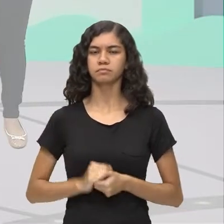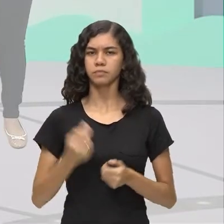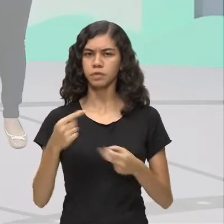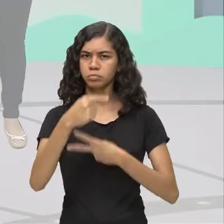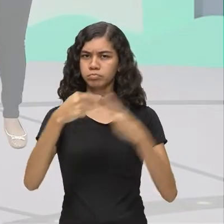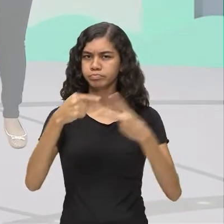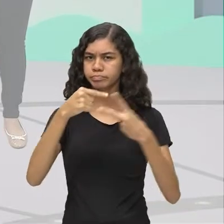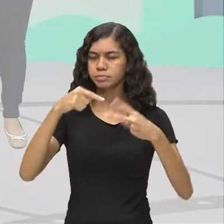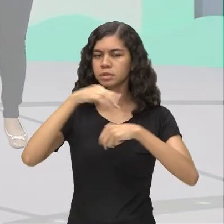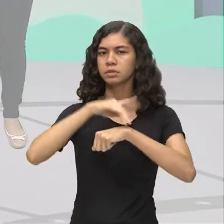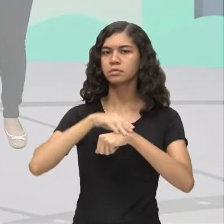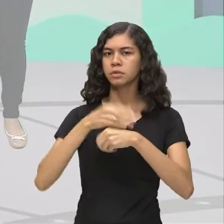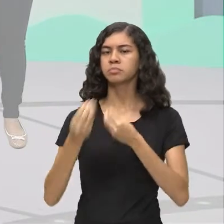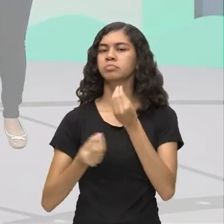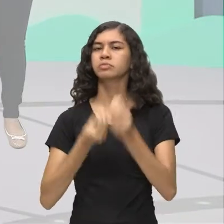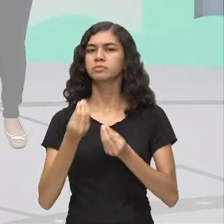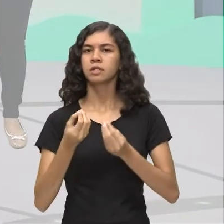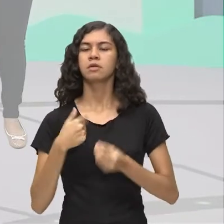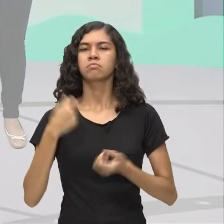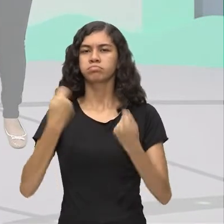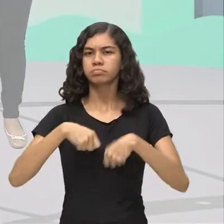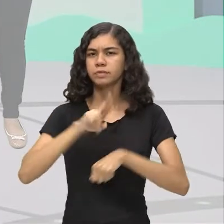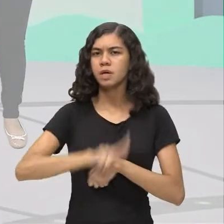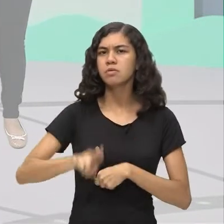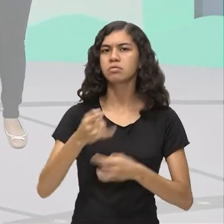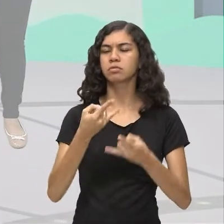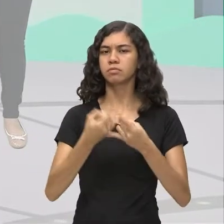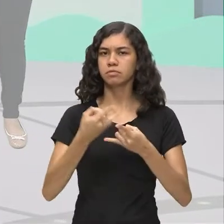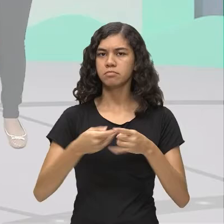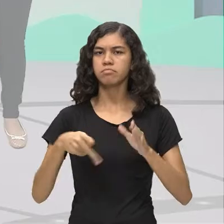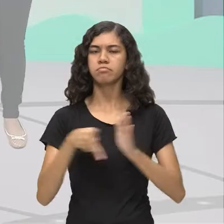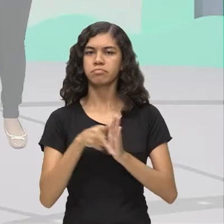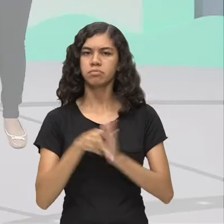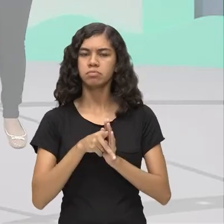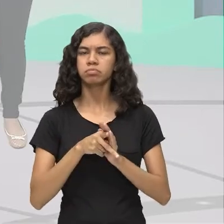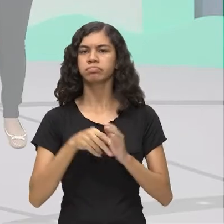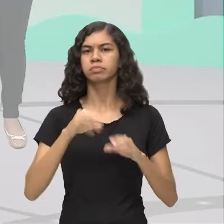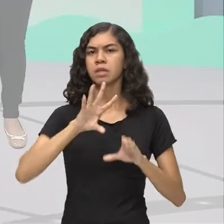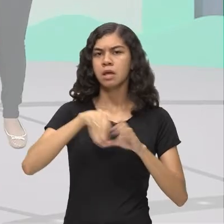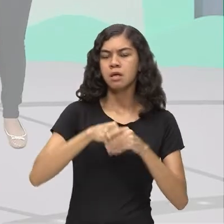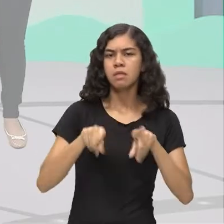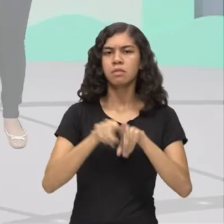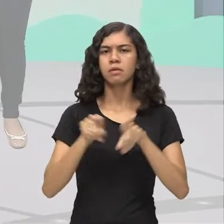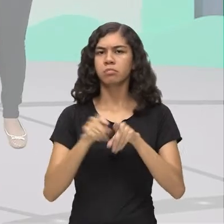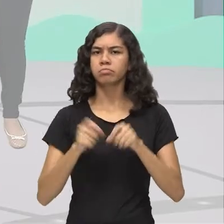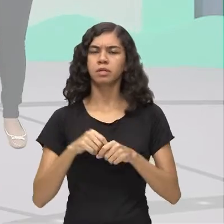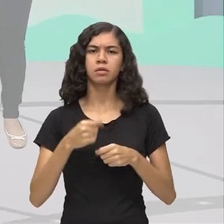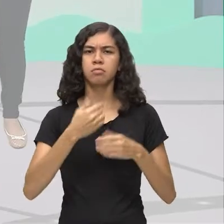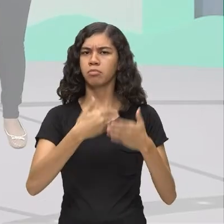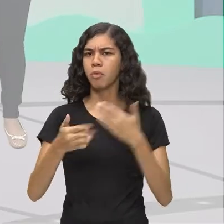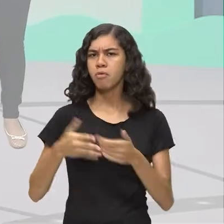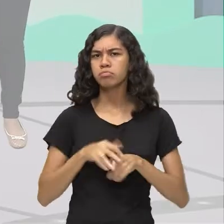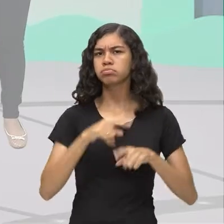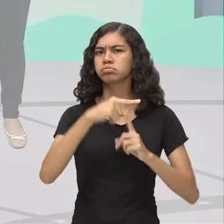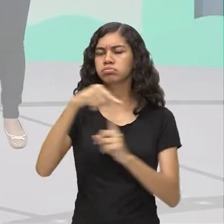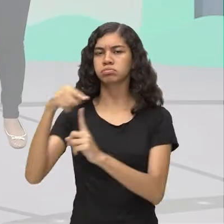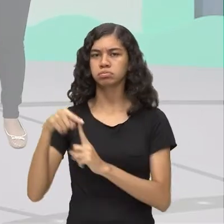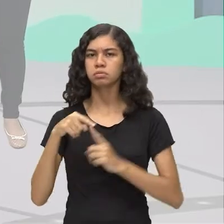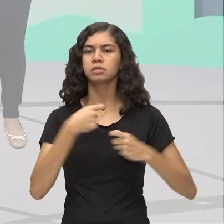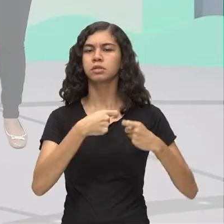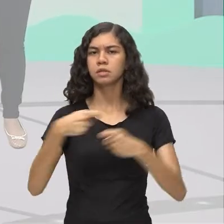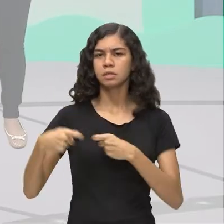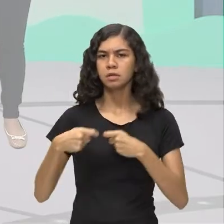AIDS. Então, o uso da camisinha, preservativo interno ou externo em todas as relações sexuais, orais,